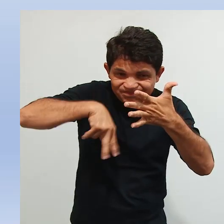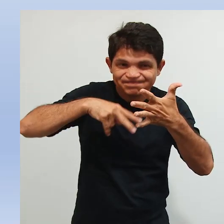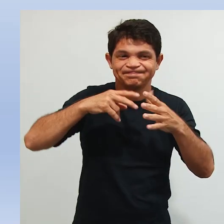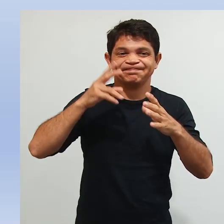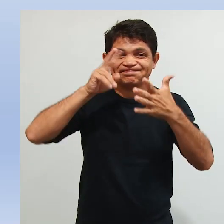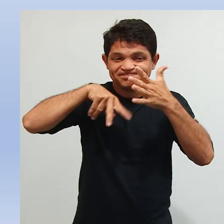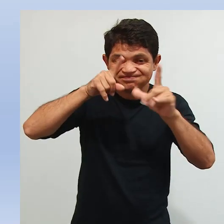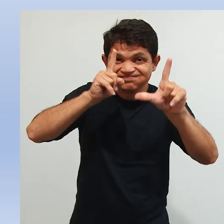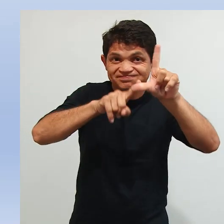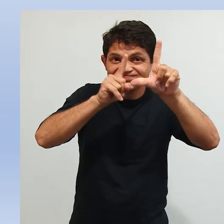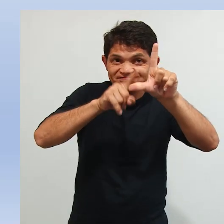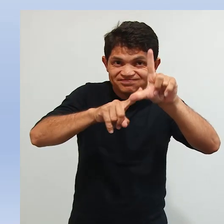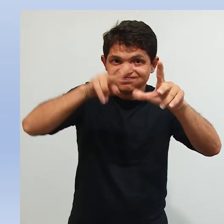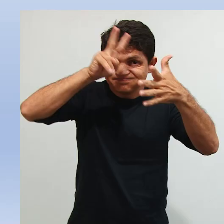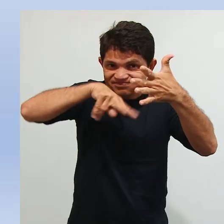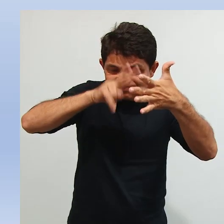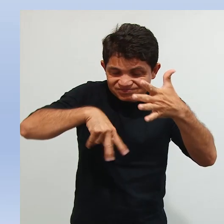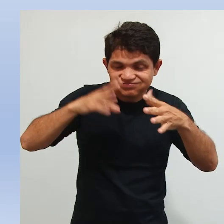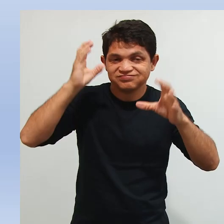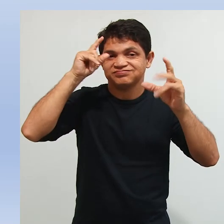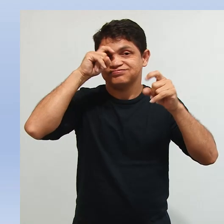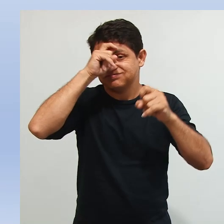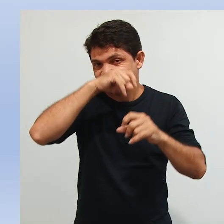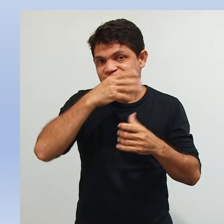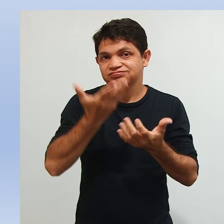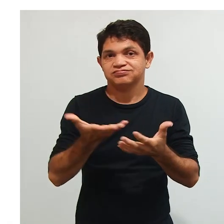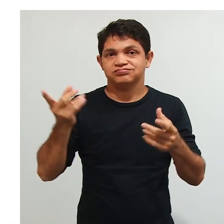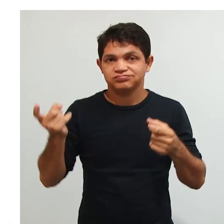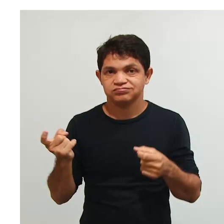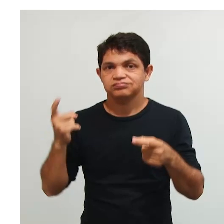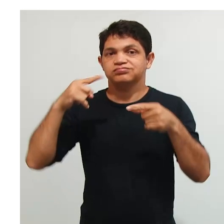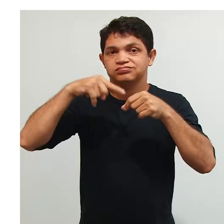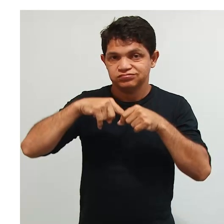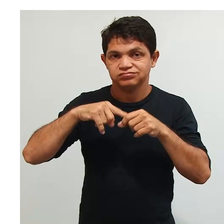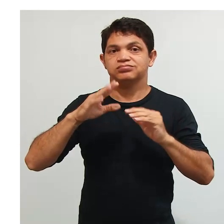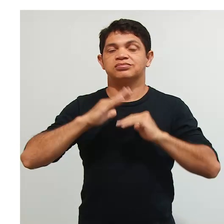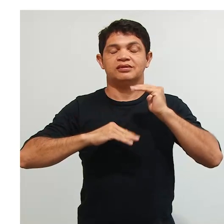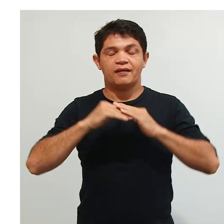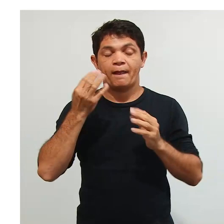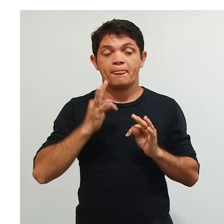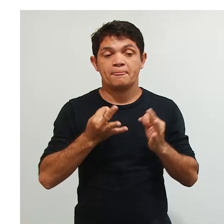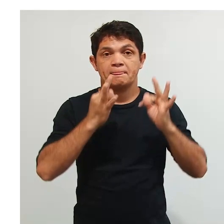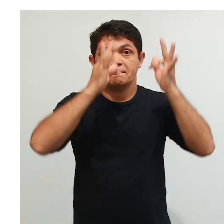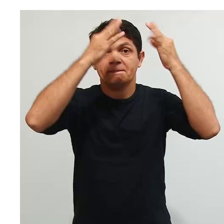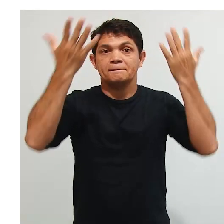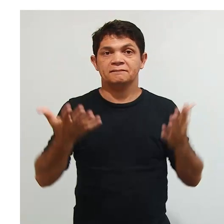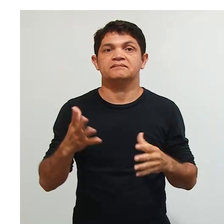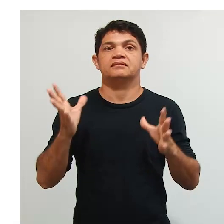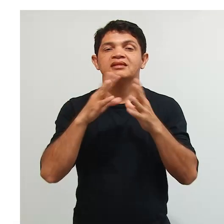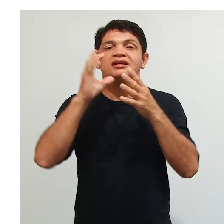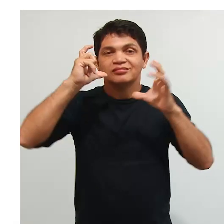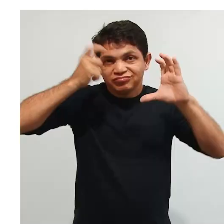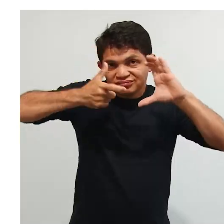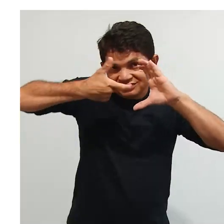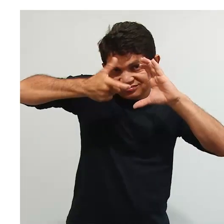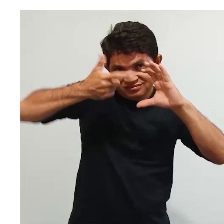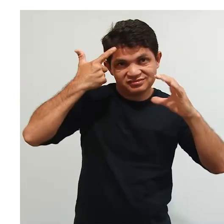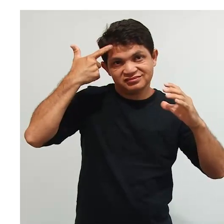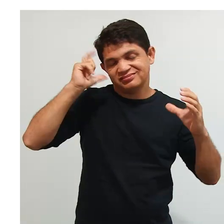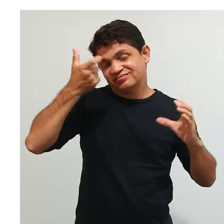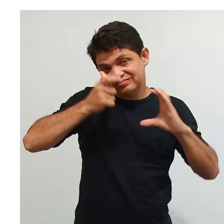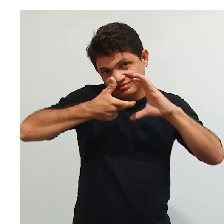é a desortografia. Vamos entender um pouquinho mais sobre essas terminologias. O que será isso, né?